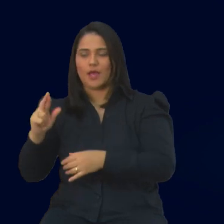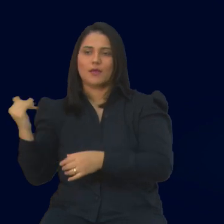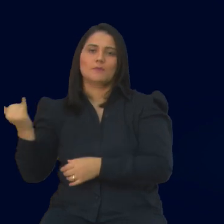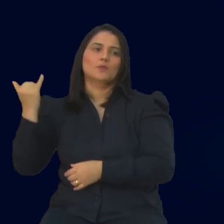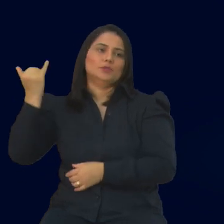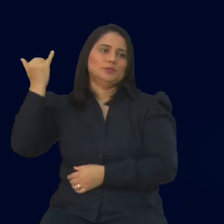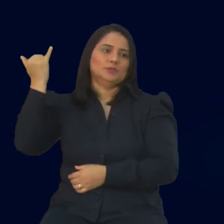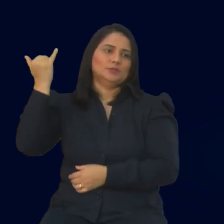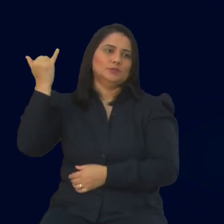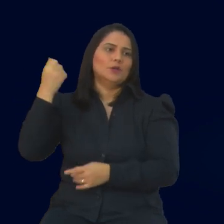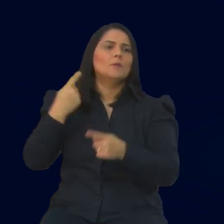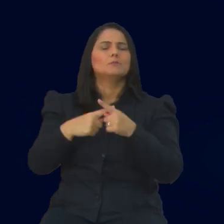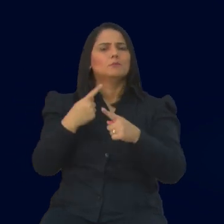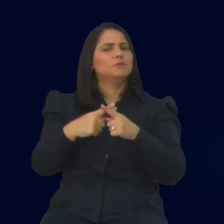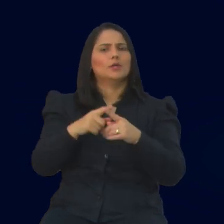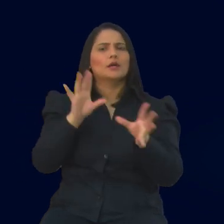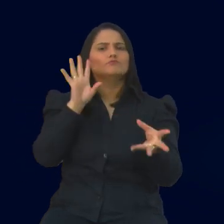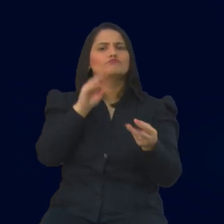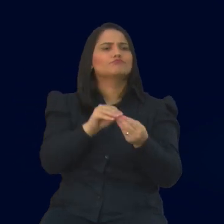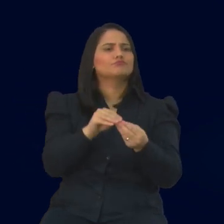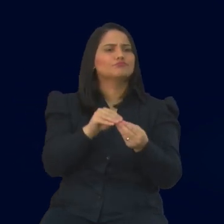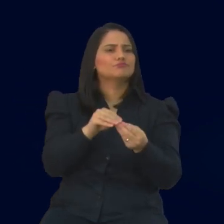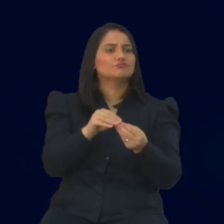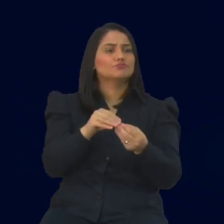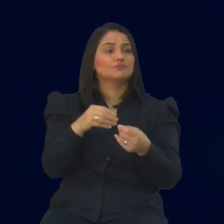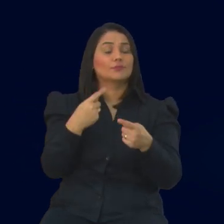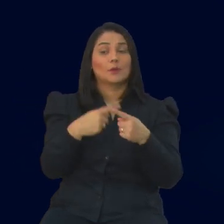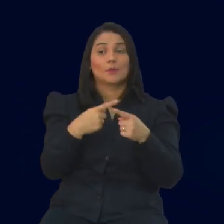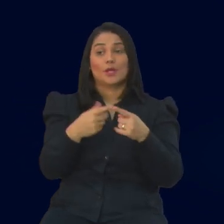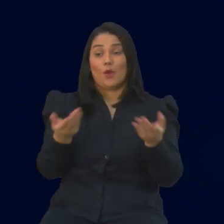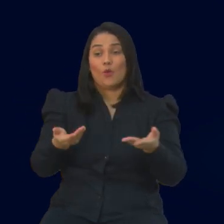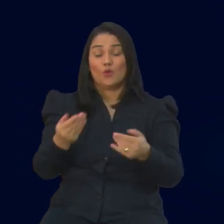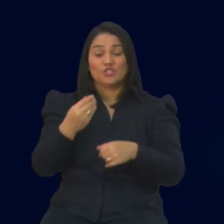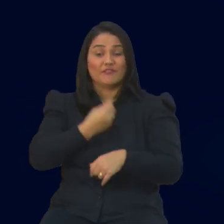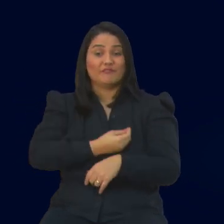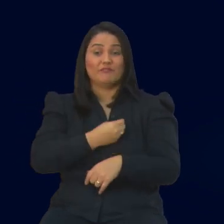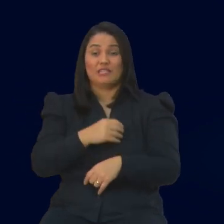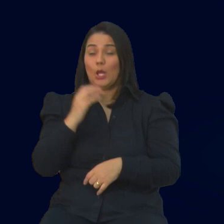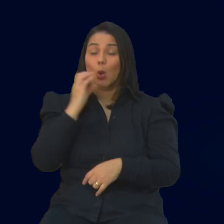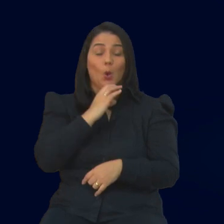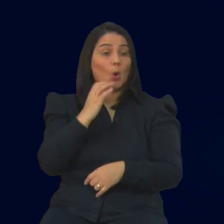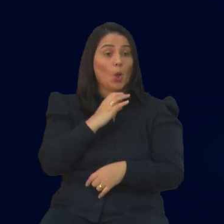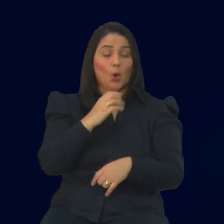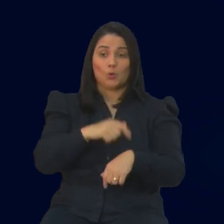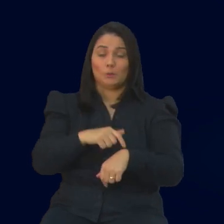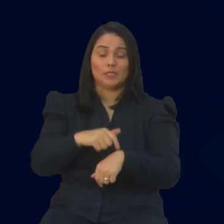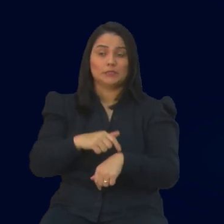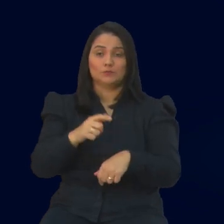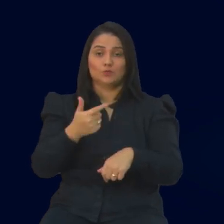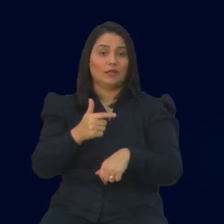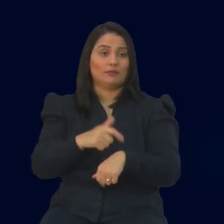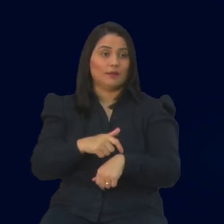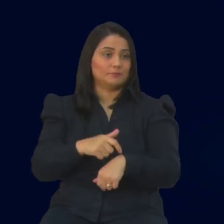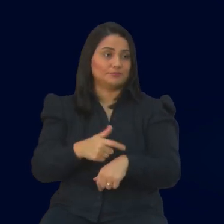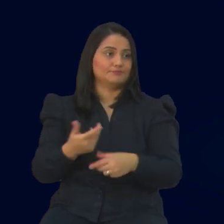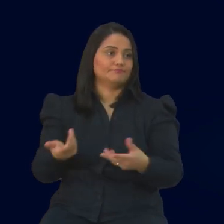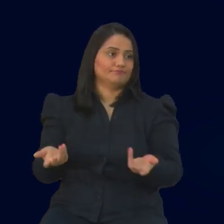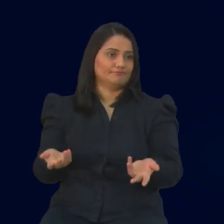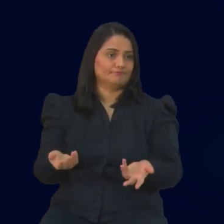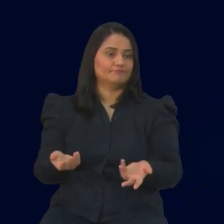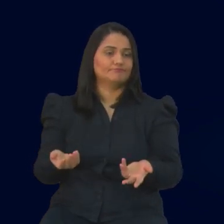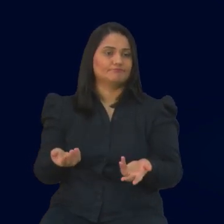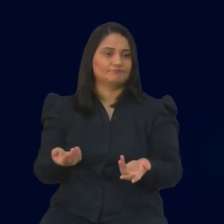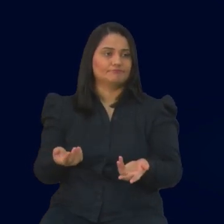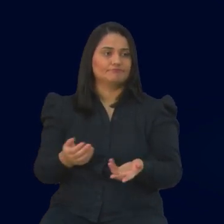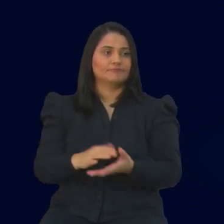sucinta? Porque nós vivemos hoje numa correria, as pessoas não têm mais tempo a perder. E o que